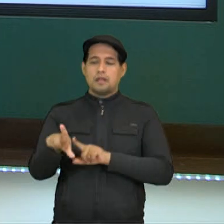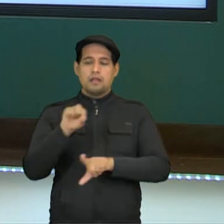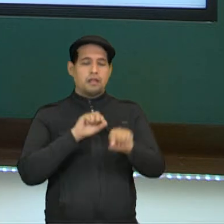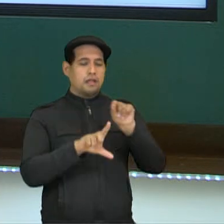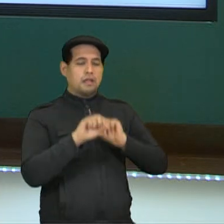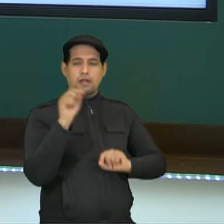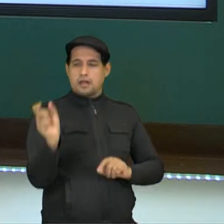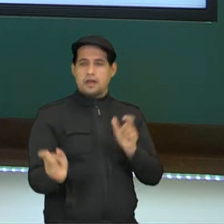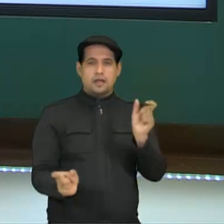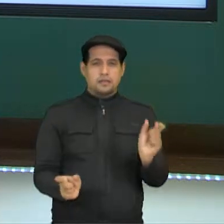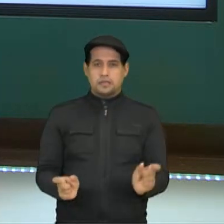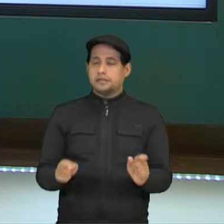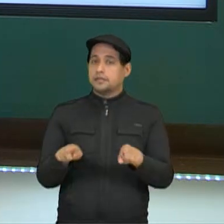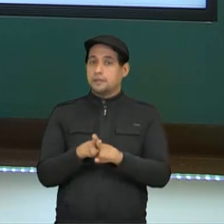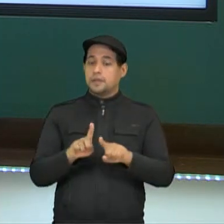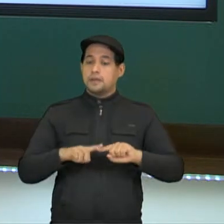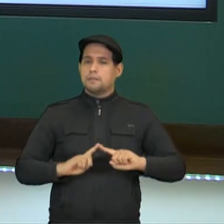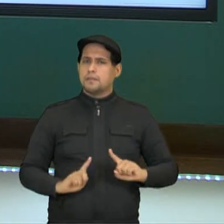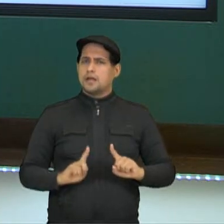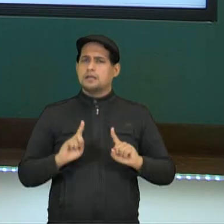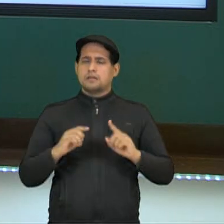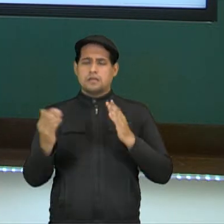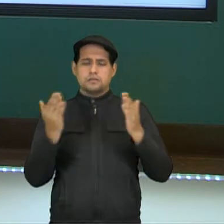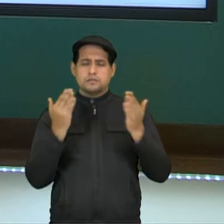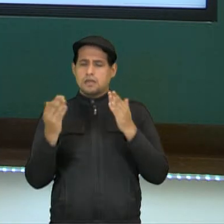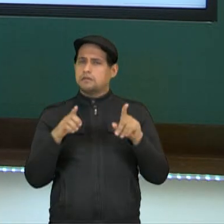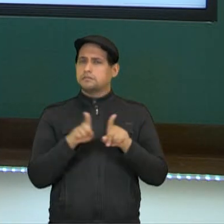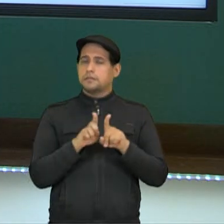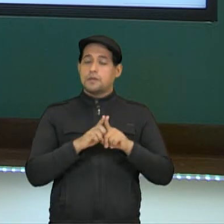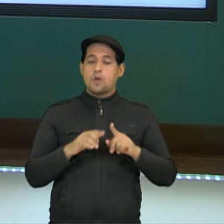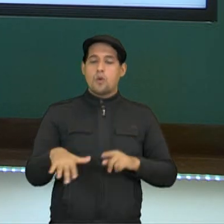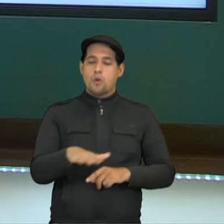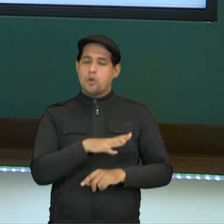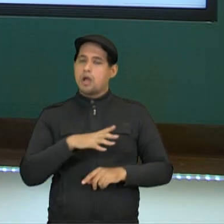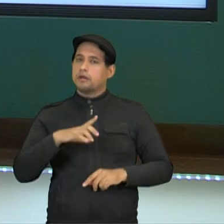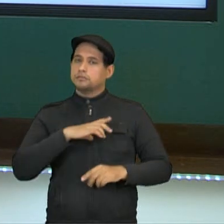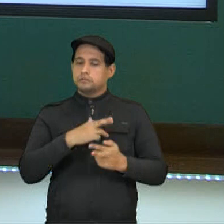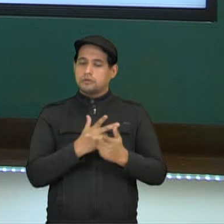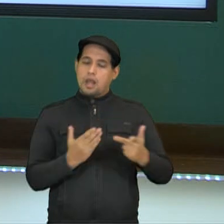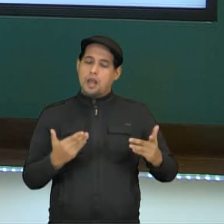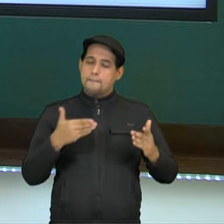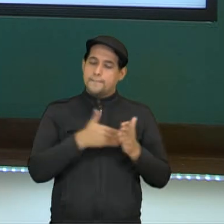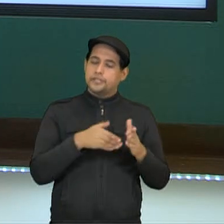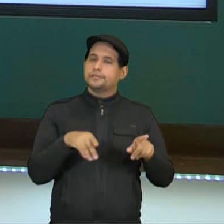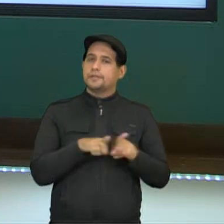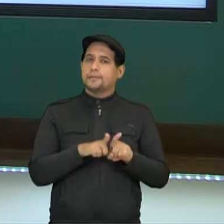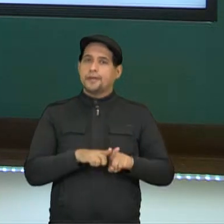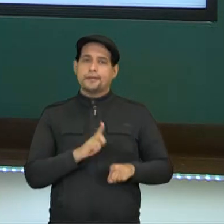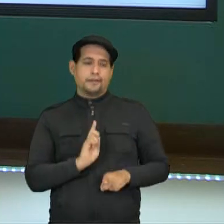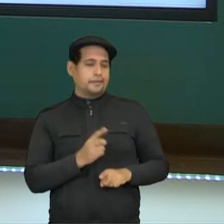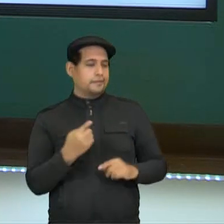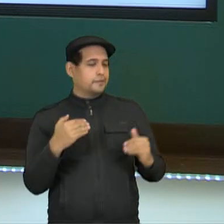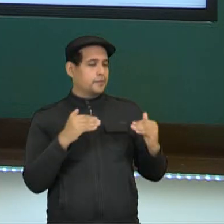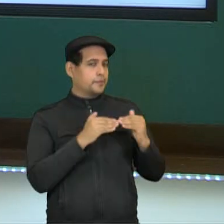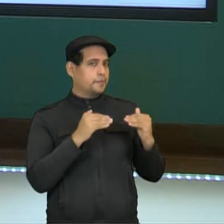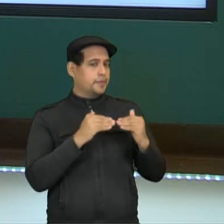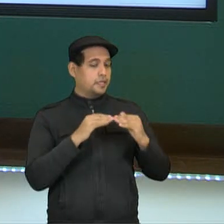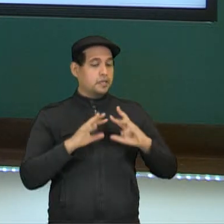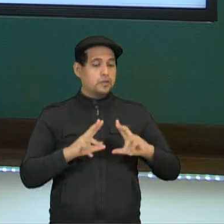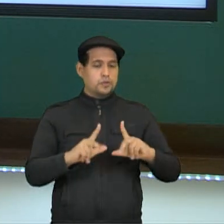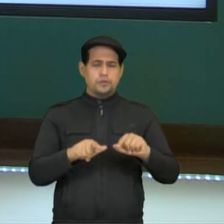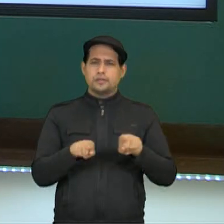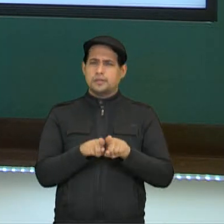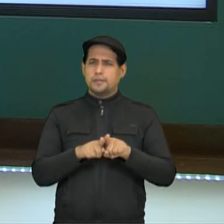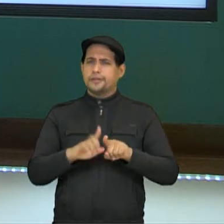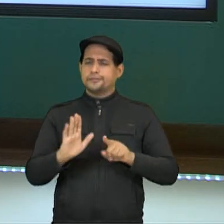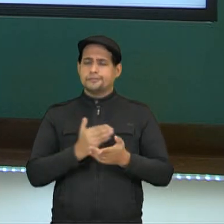das características. Então, essa associação de que o ambiente tem fatores limitantes, que não cabe todos os indivíduos